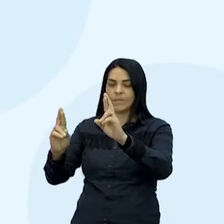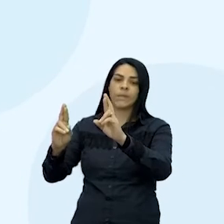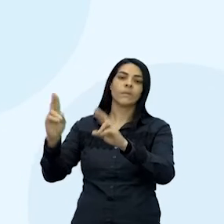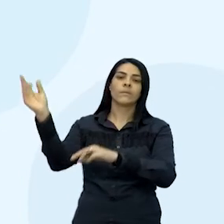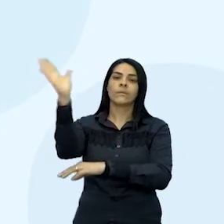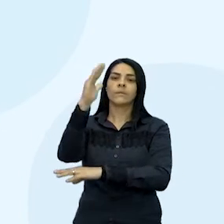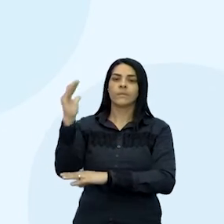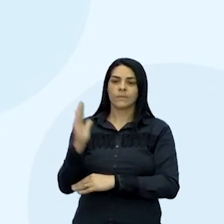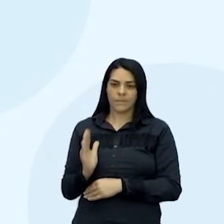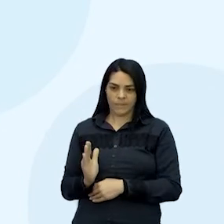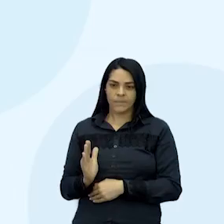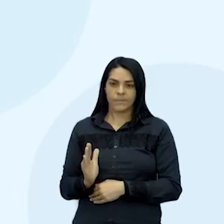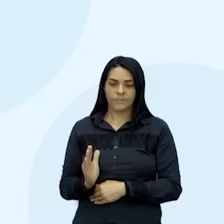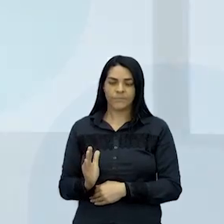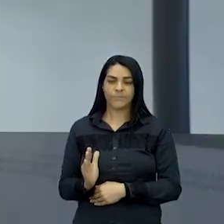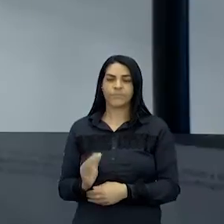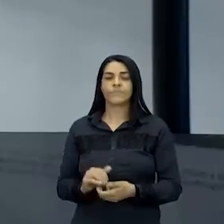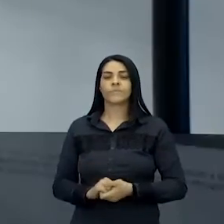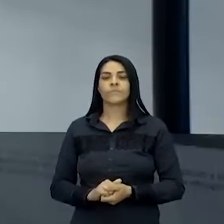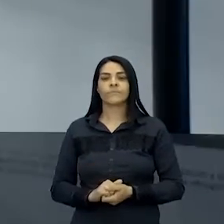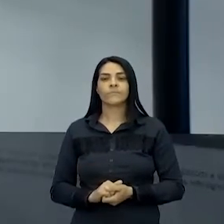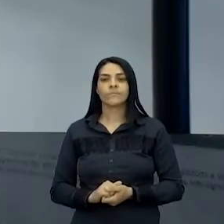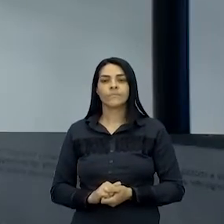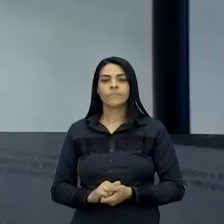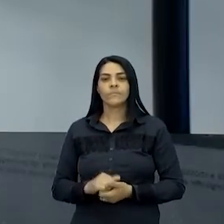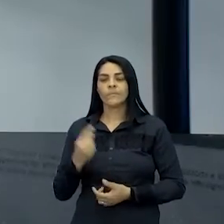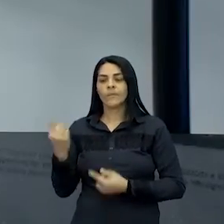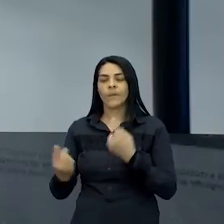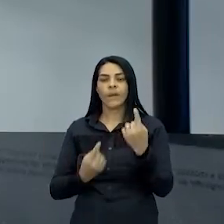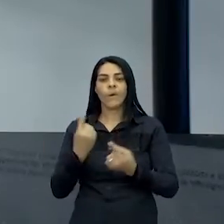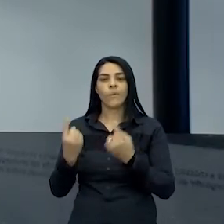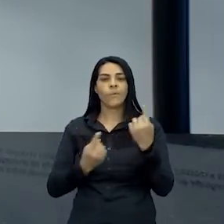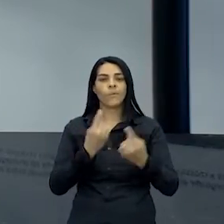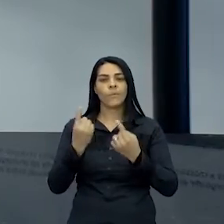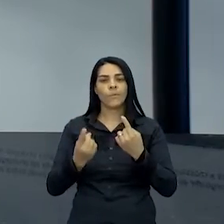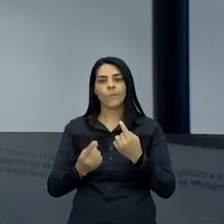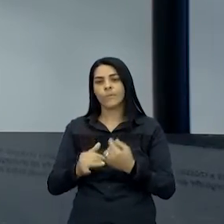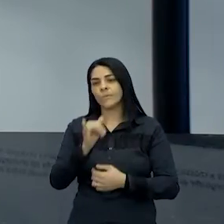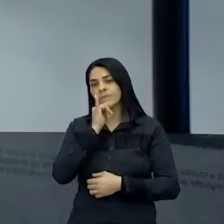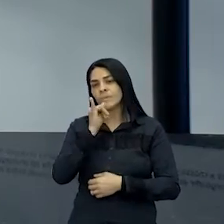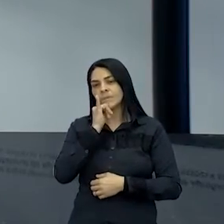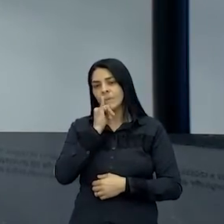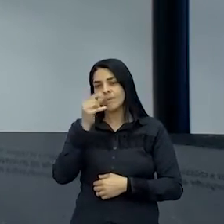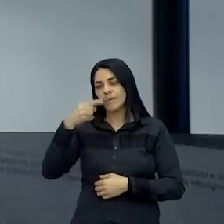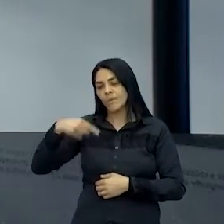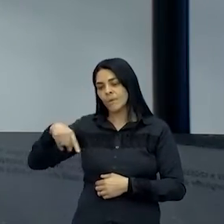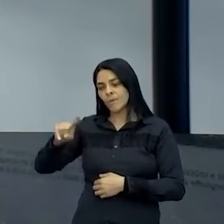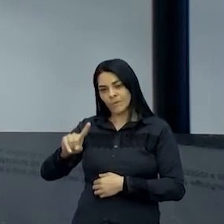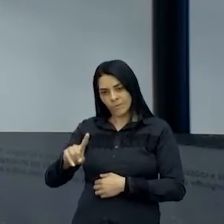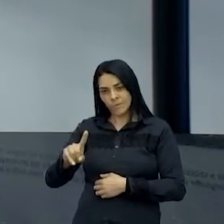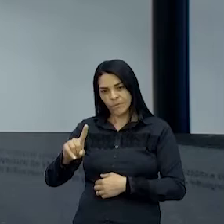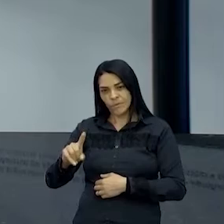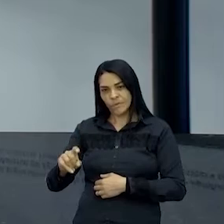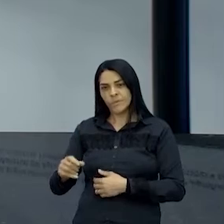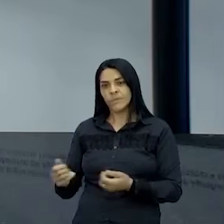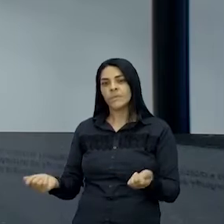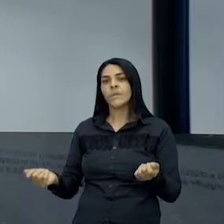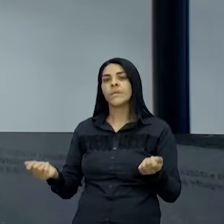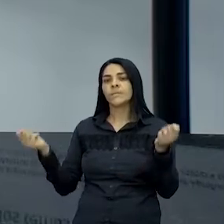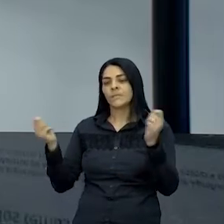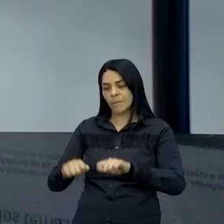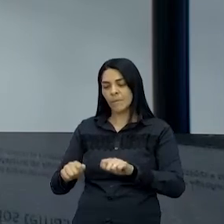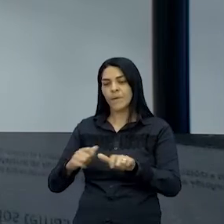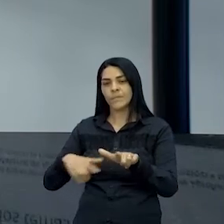pergunta ali inicial. Esses aqui são alguns exemplos que vocês podem trabalhar aí na criação do fórum,